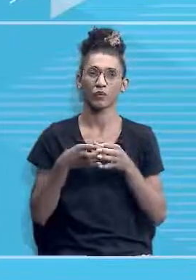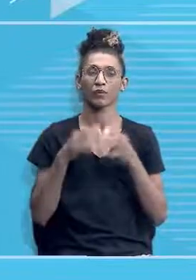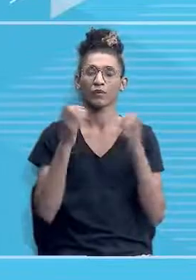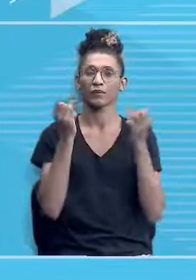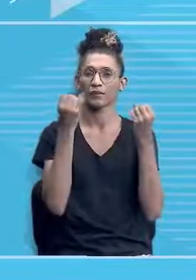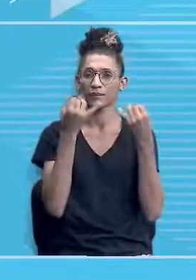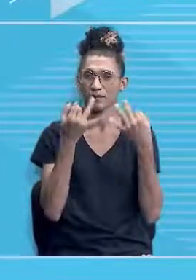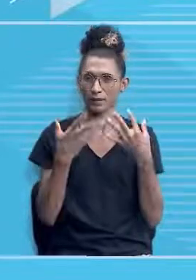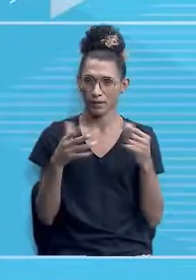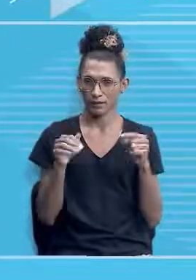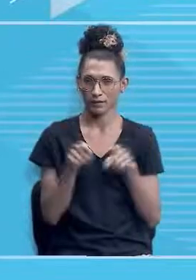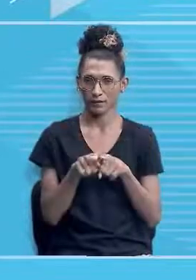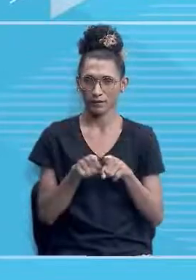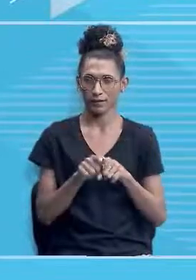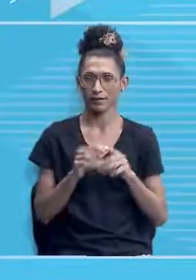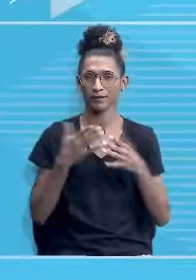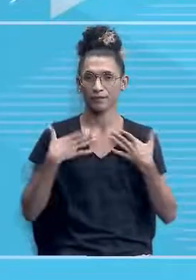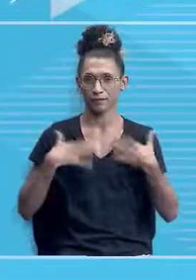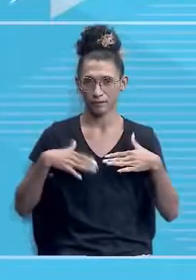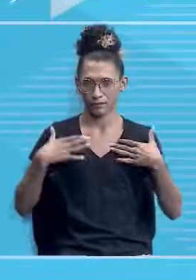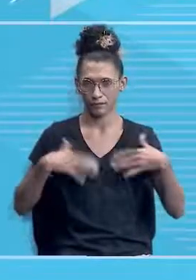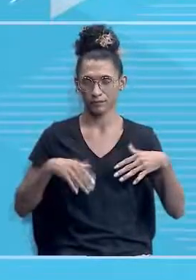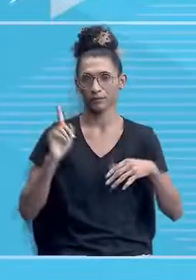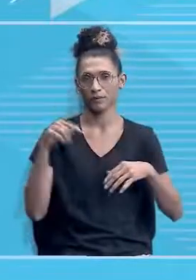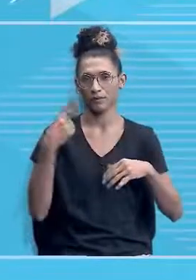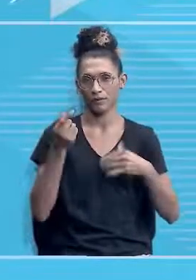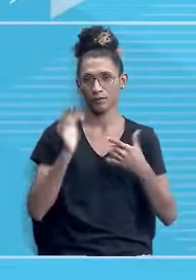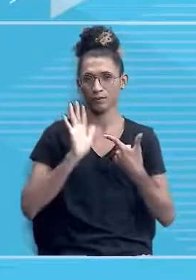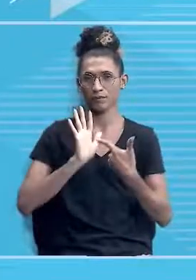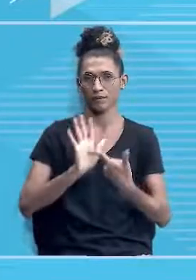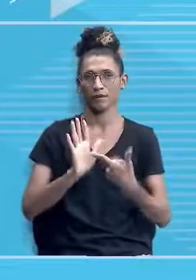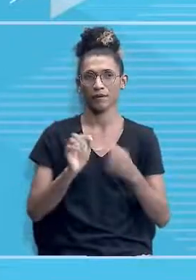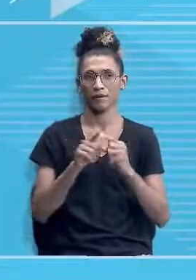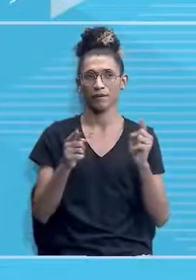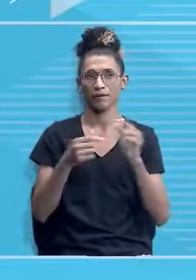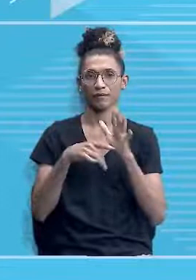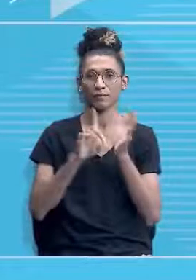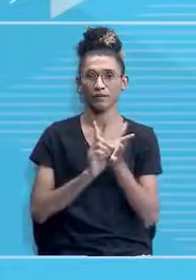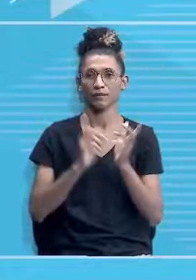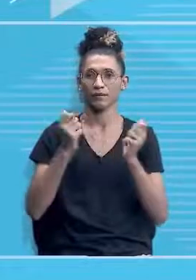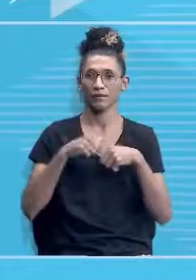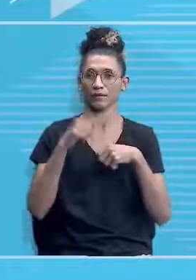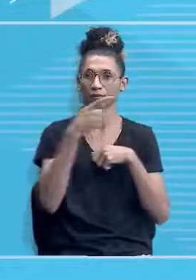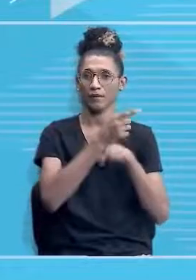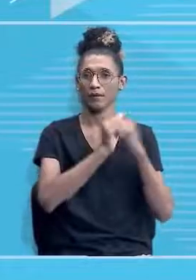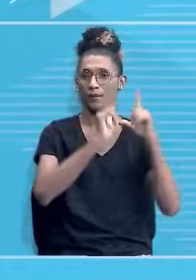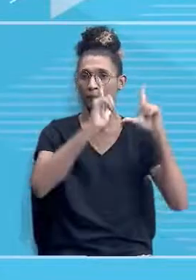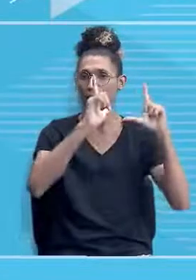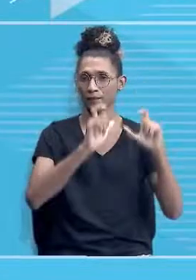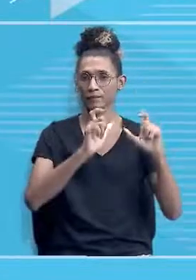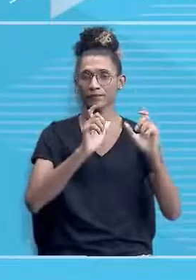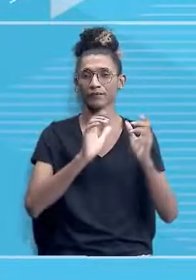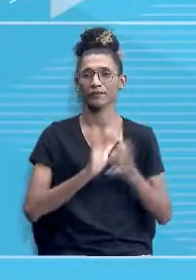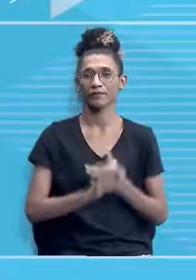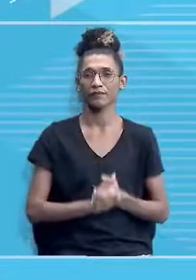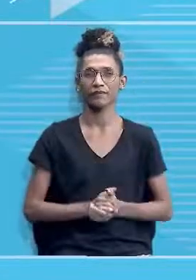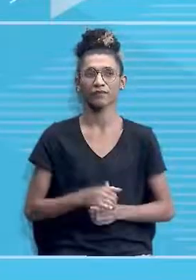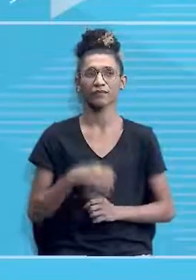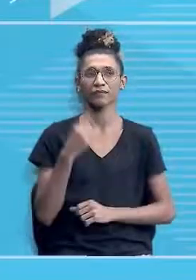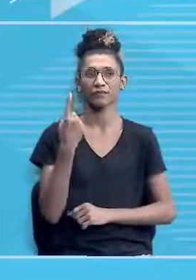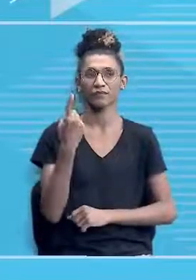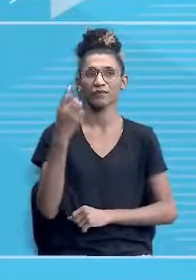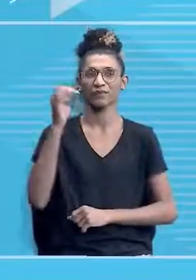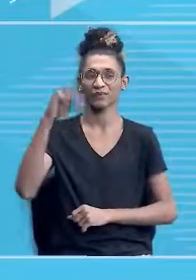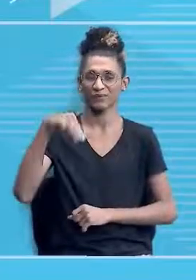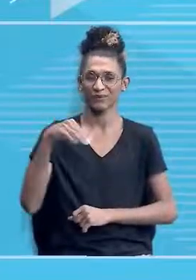secundária e terciária que aromática ou já mostrar as aminas aromáticas mas a gente precisa você faça um print aí tá vamos